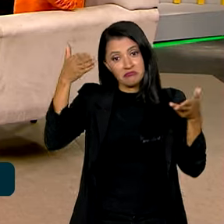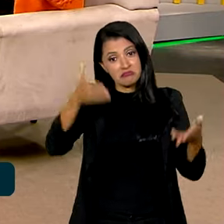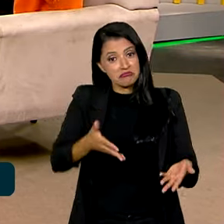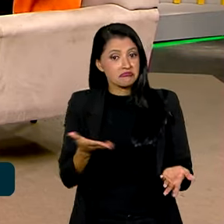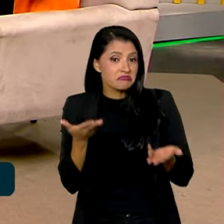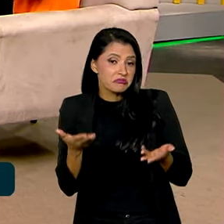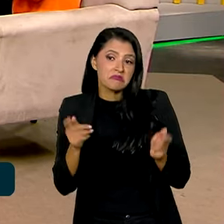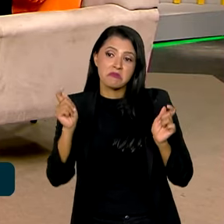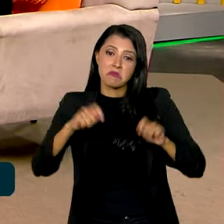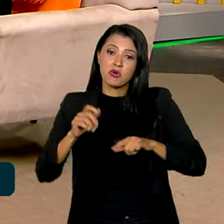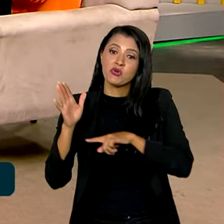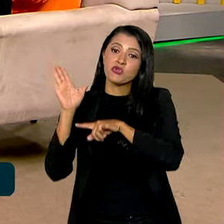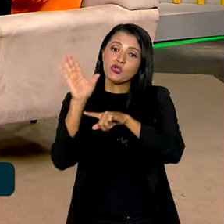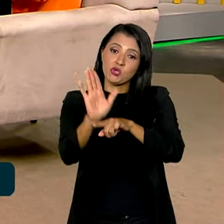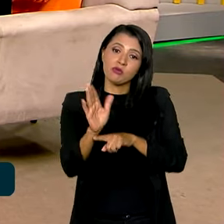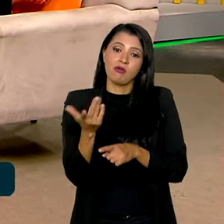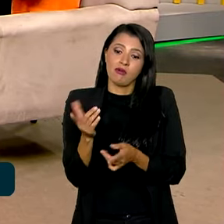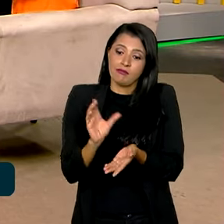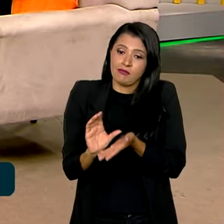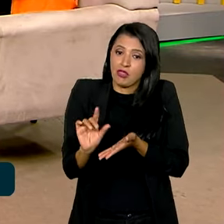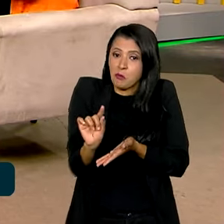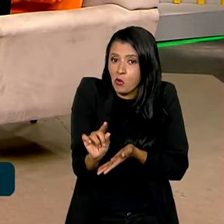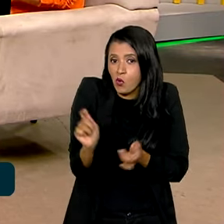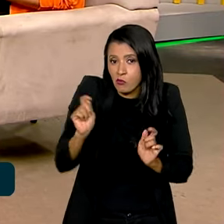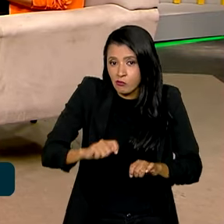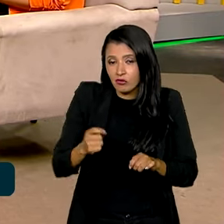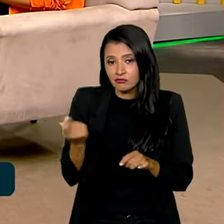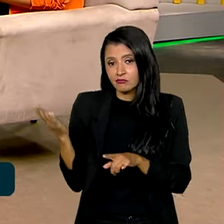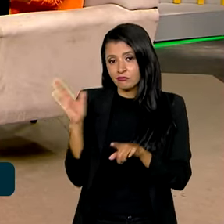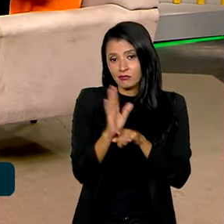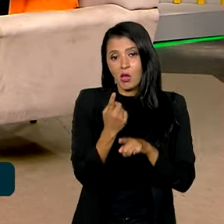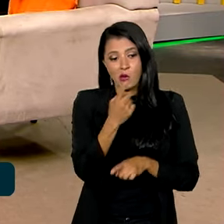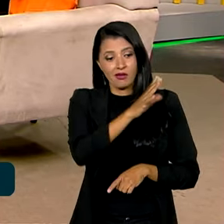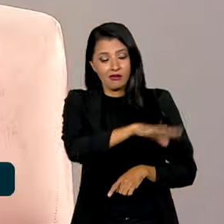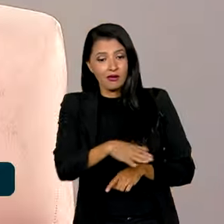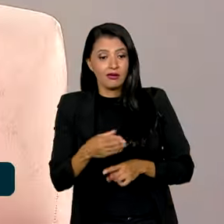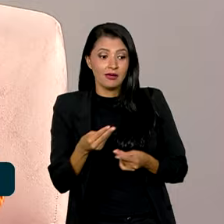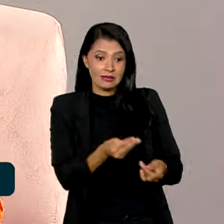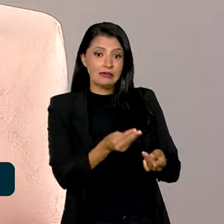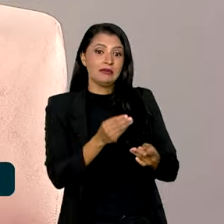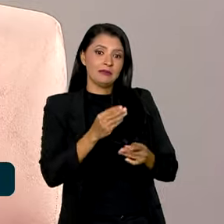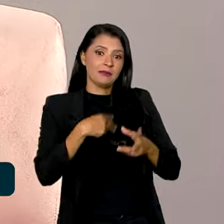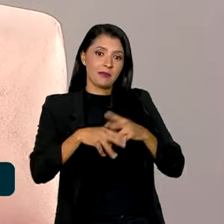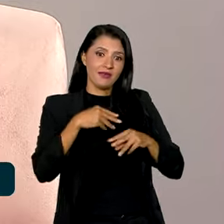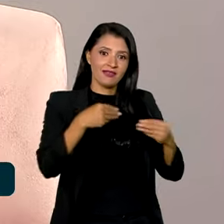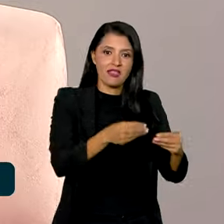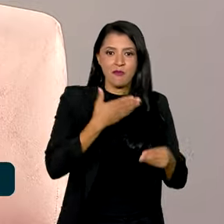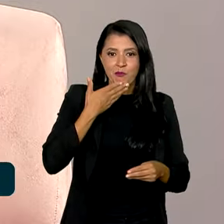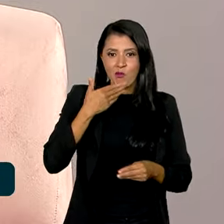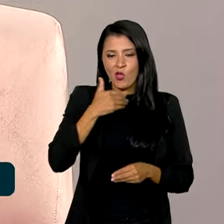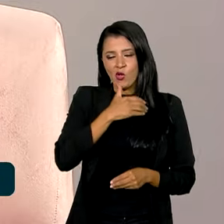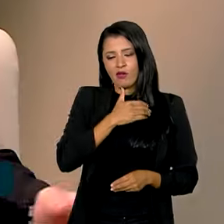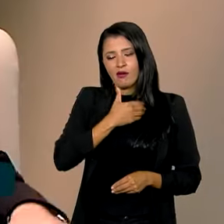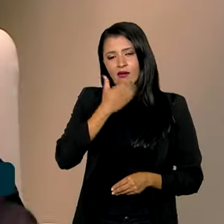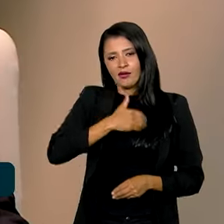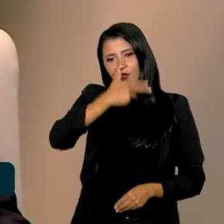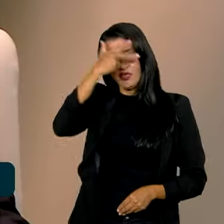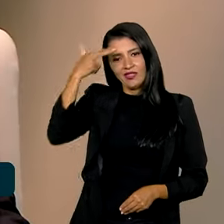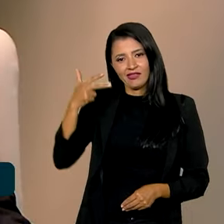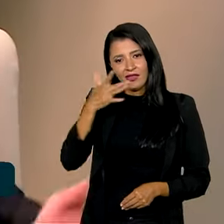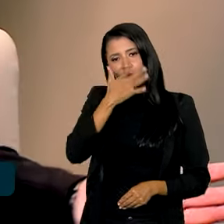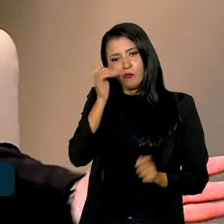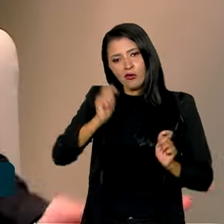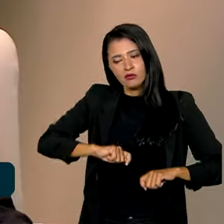participar, pode ajudar com pouco, às vezes, né? Você atender aí uma criança e melhorar o Natal de muita gente. Claro, às